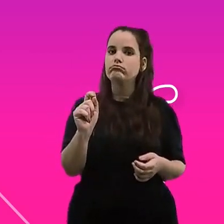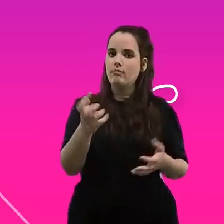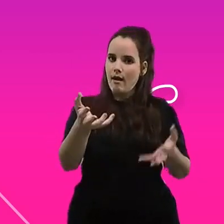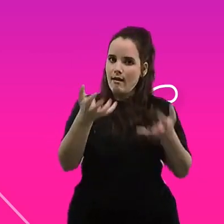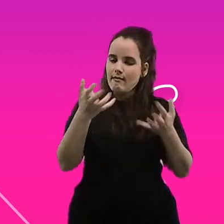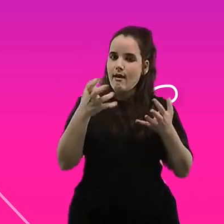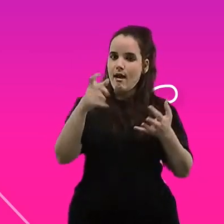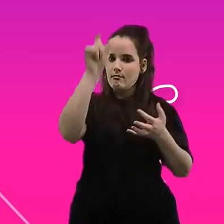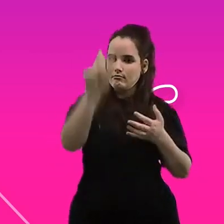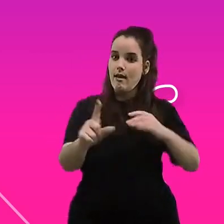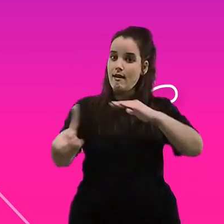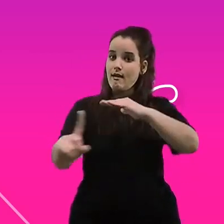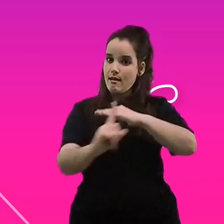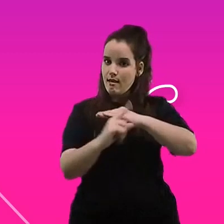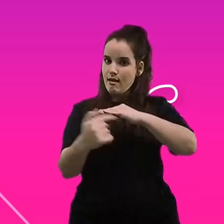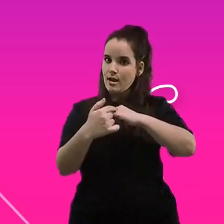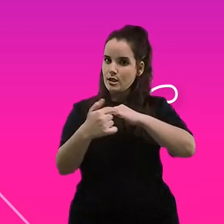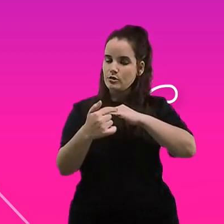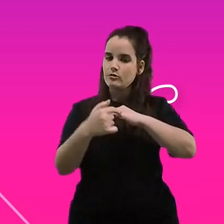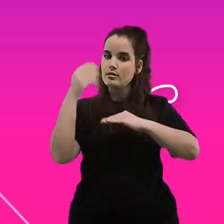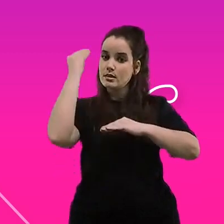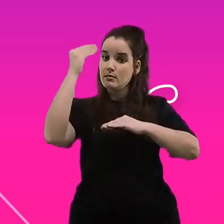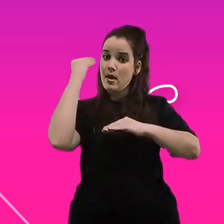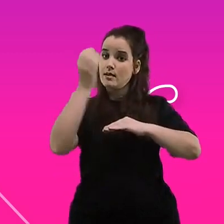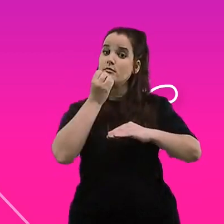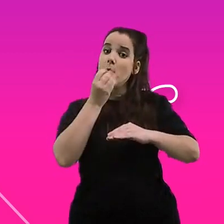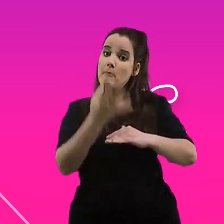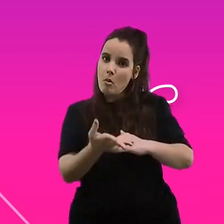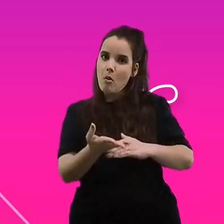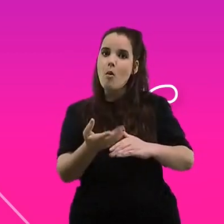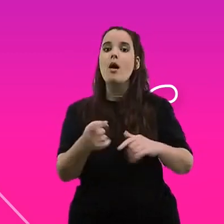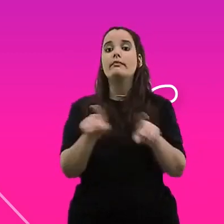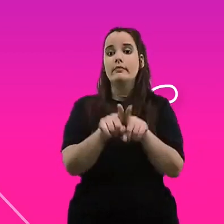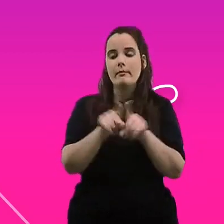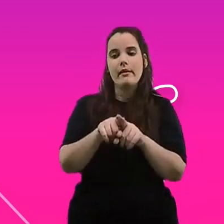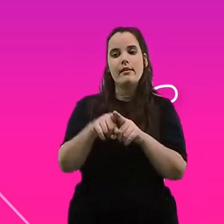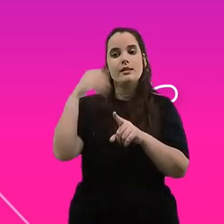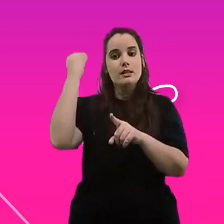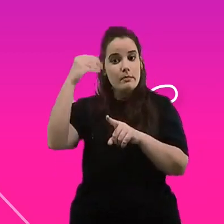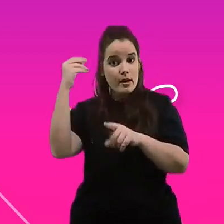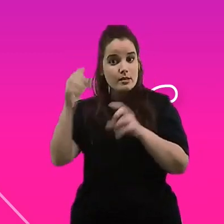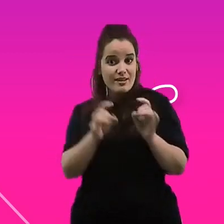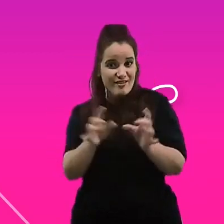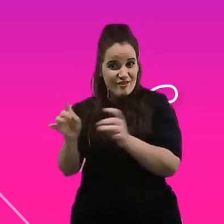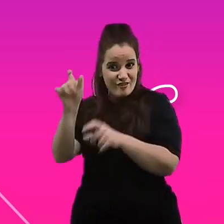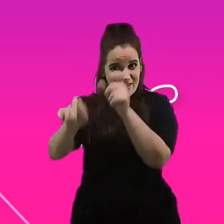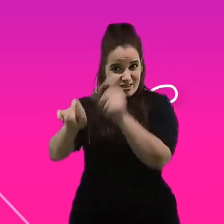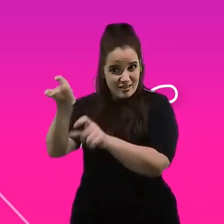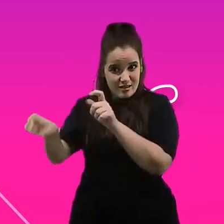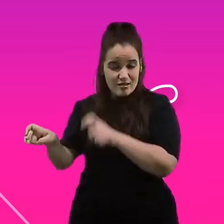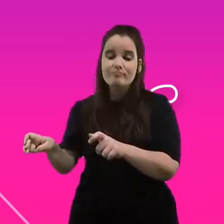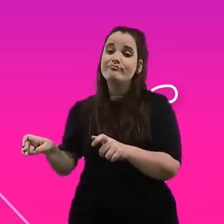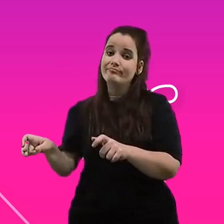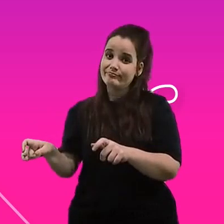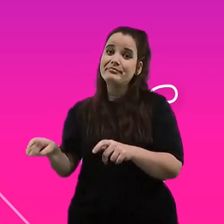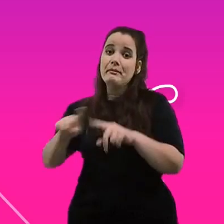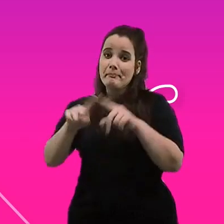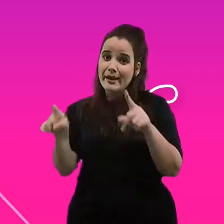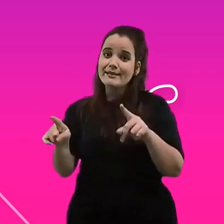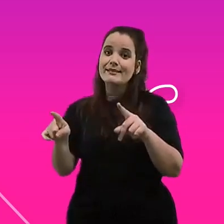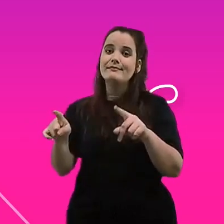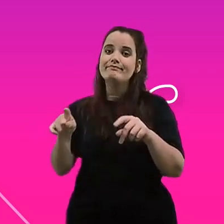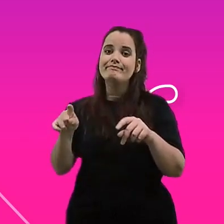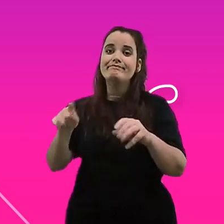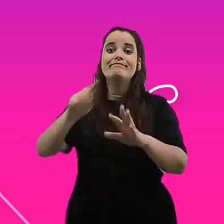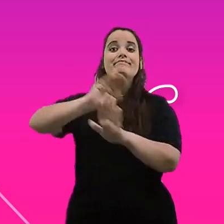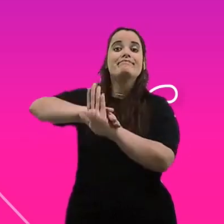usuário e para o vendedor. Então, foi um momento bem, bem chave. Mas partiu de uma situação que gera uma necessidade e que gera aí, a partir dos dados,